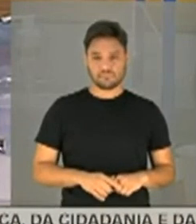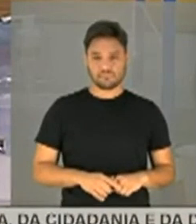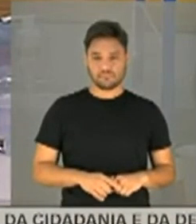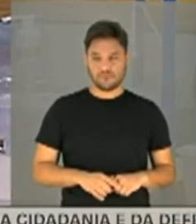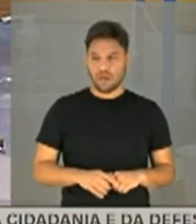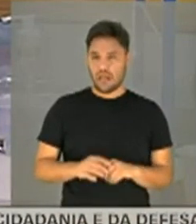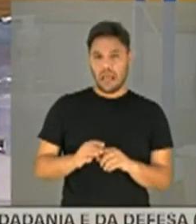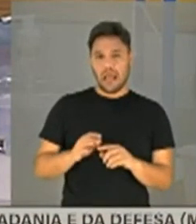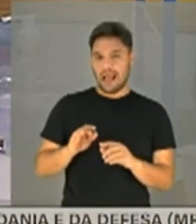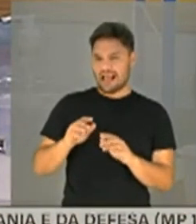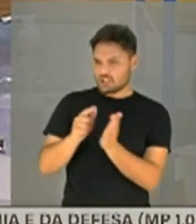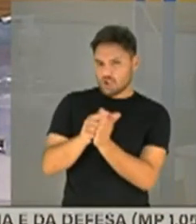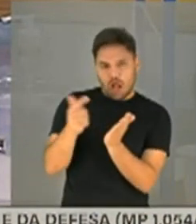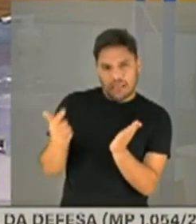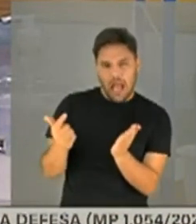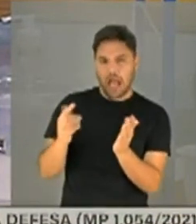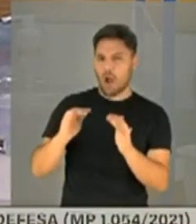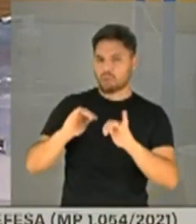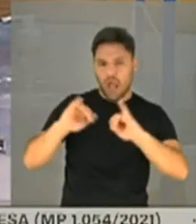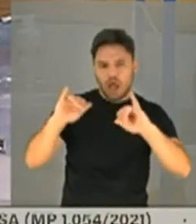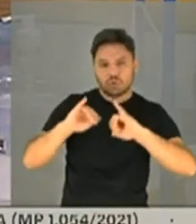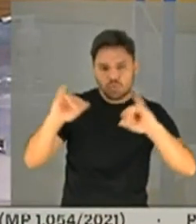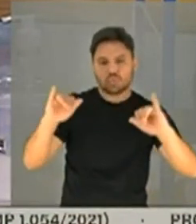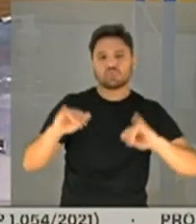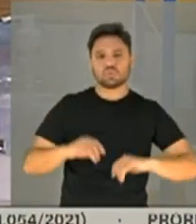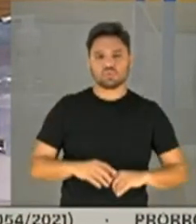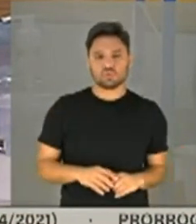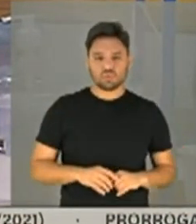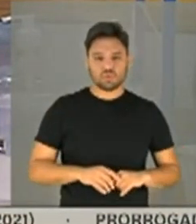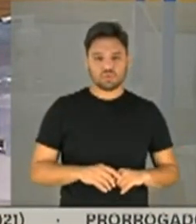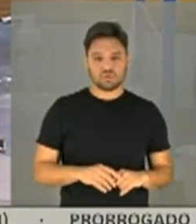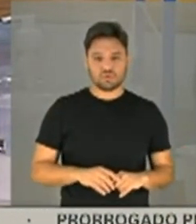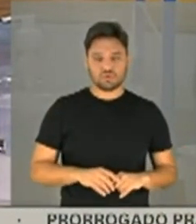anúncios em jornais do Brasil